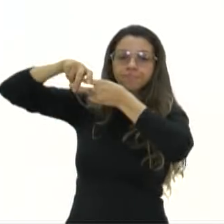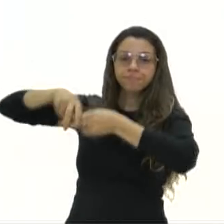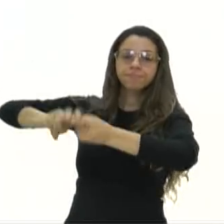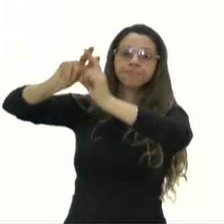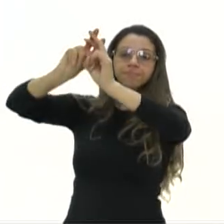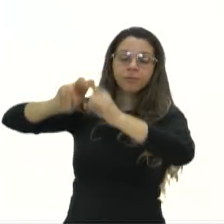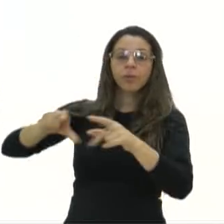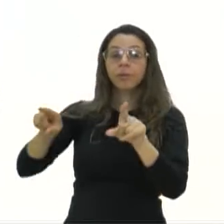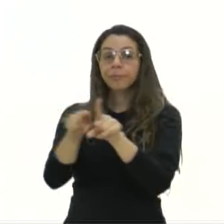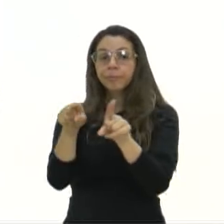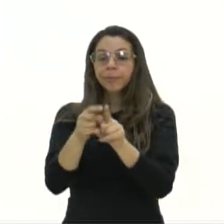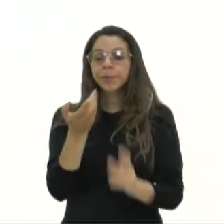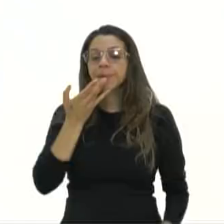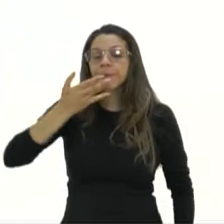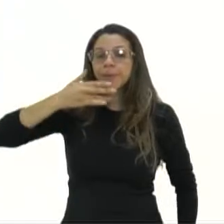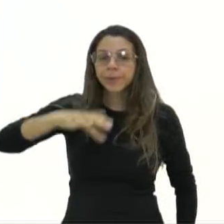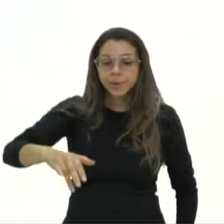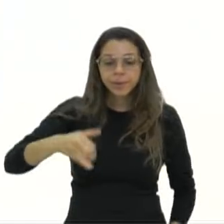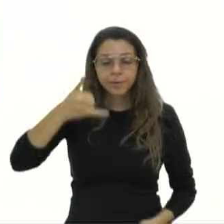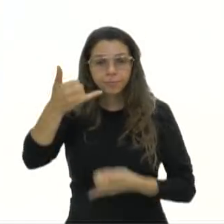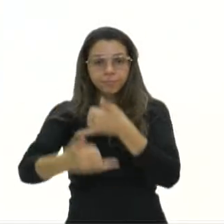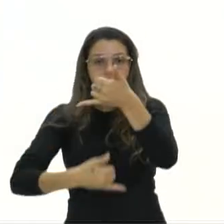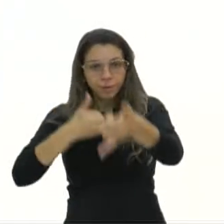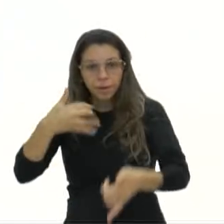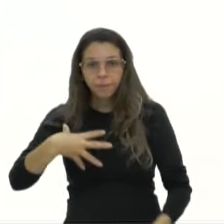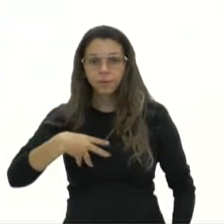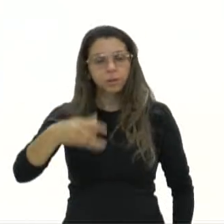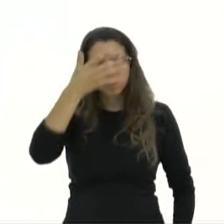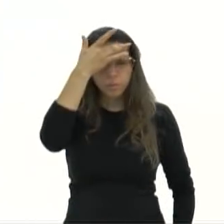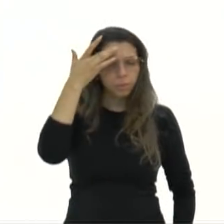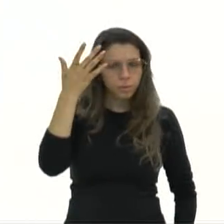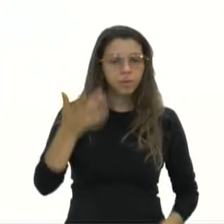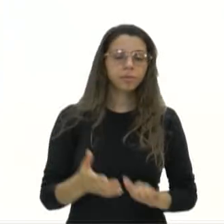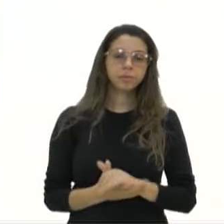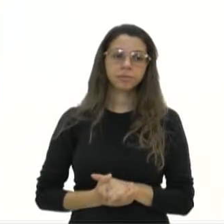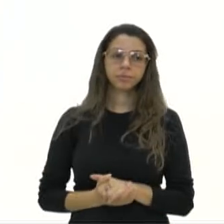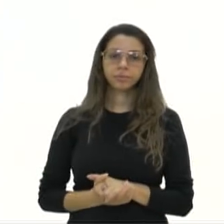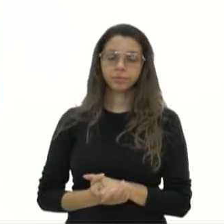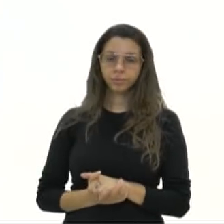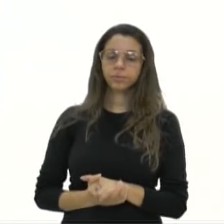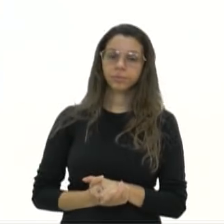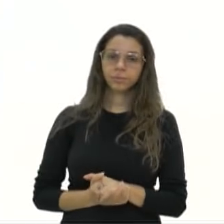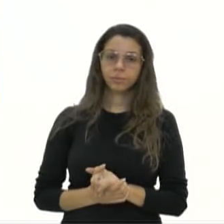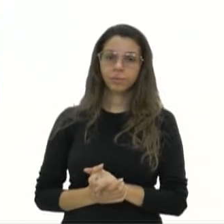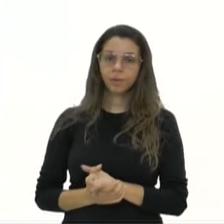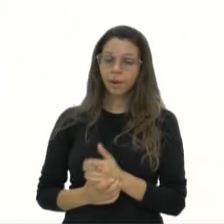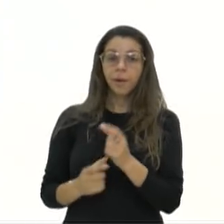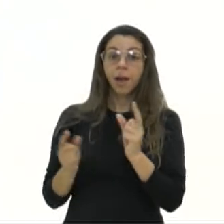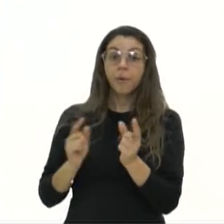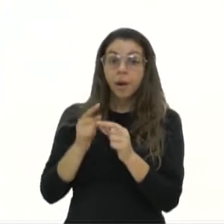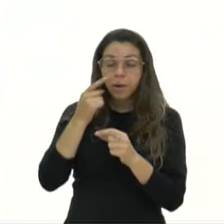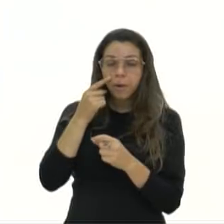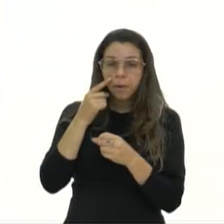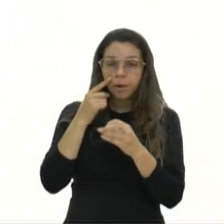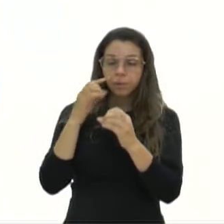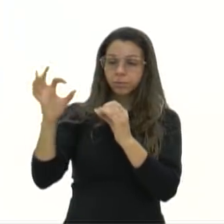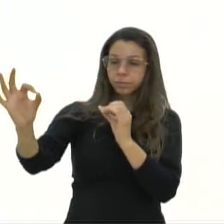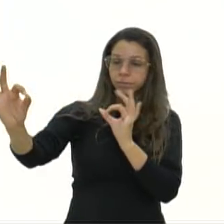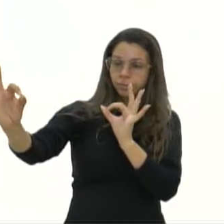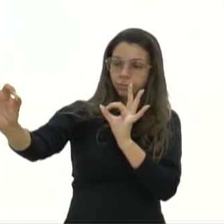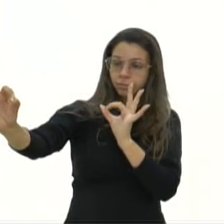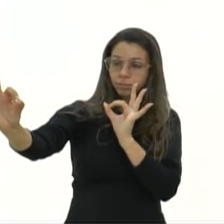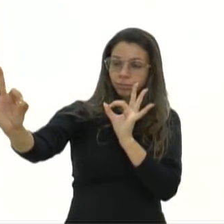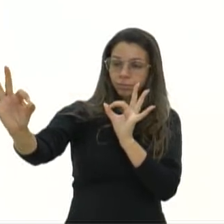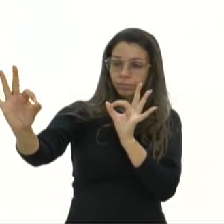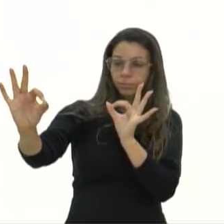escorregador e tem uma criança brincando. É a filhinha dessa pessoa. Agora vamos trazendo perto da mesa do café. A cadeira